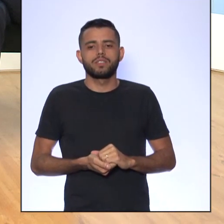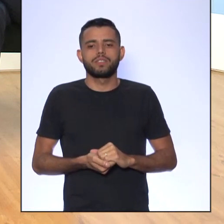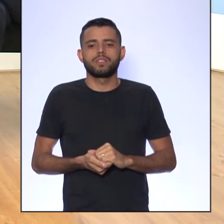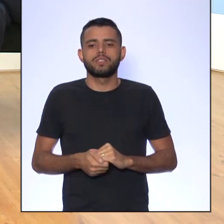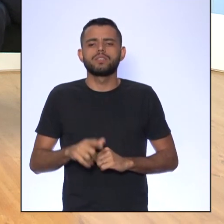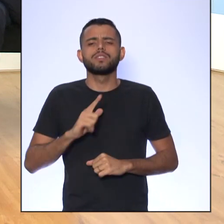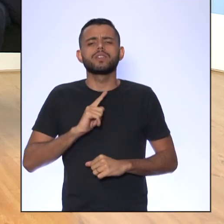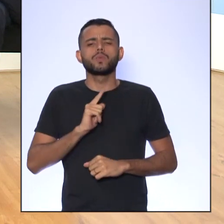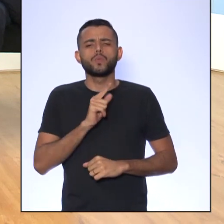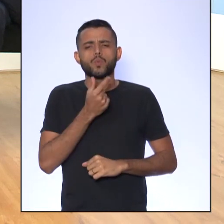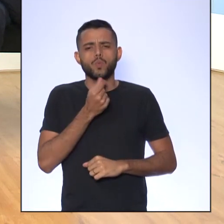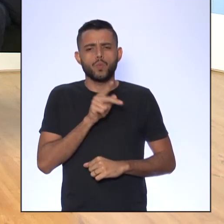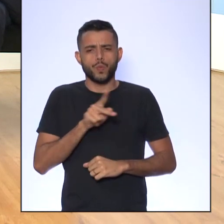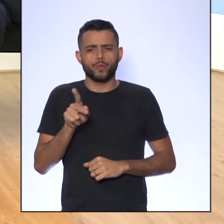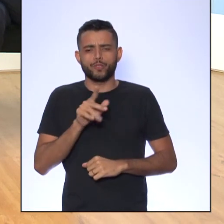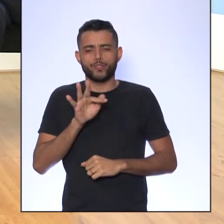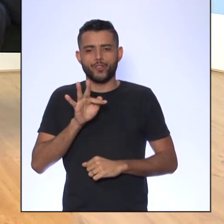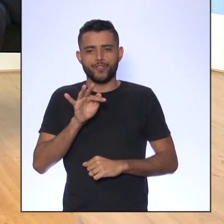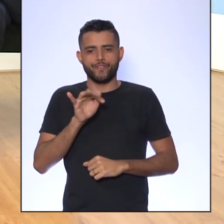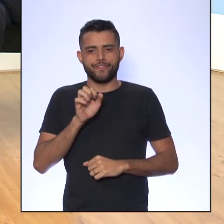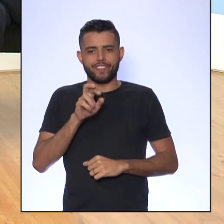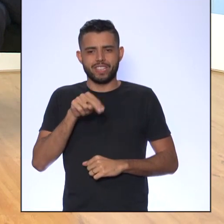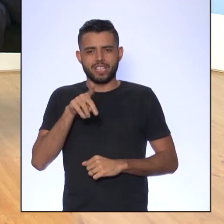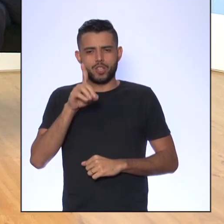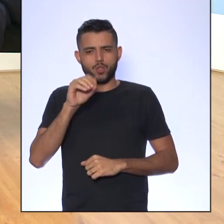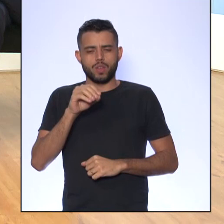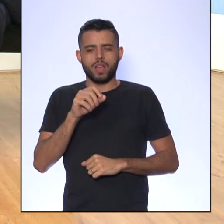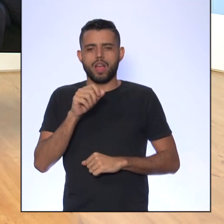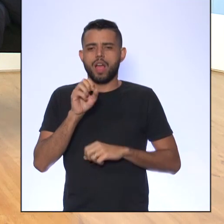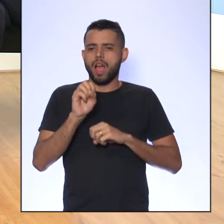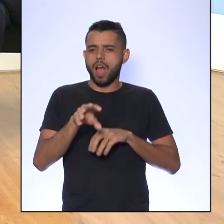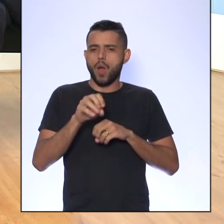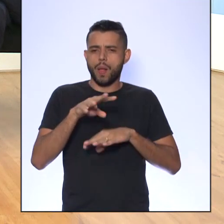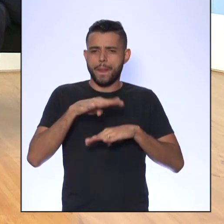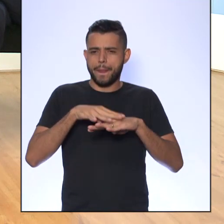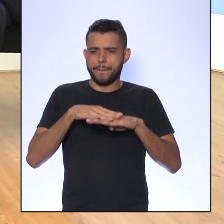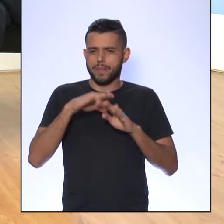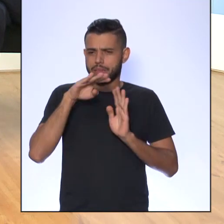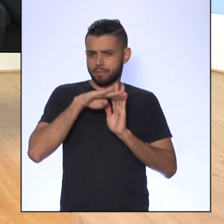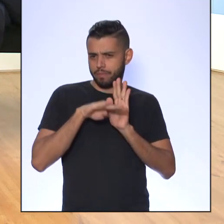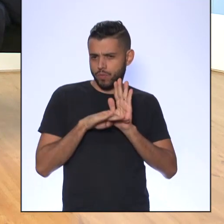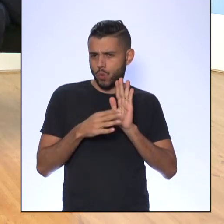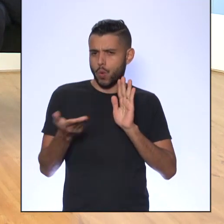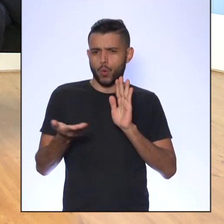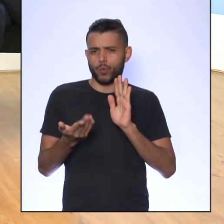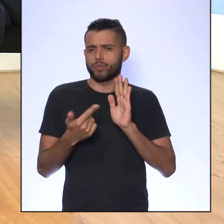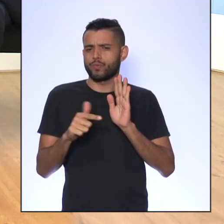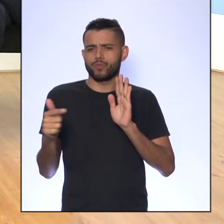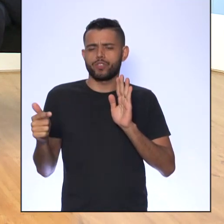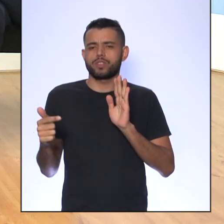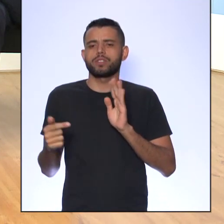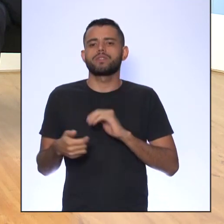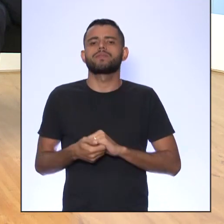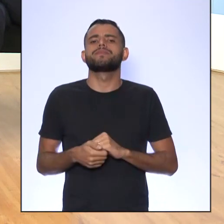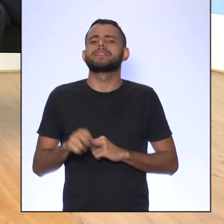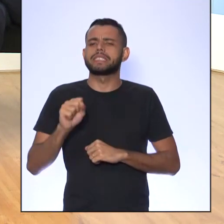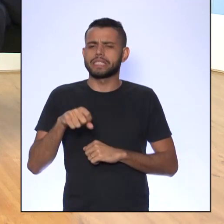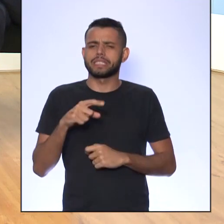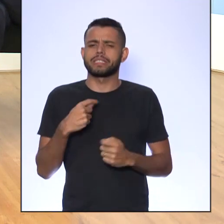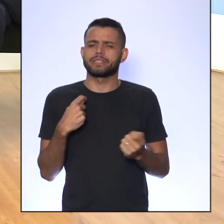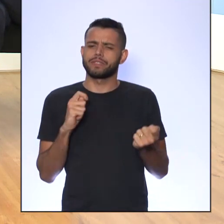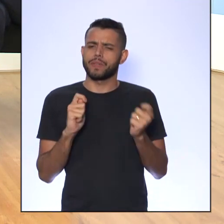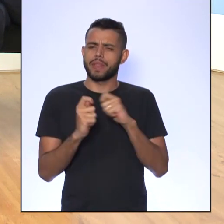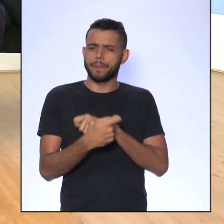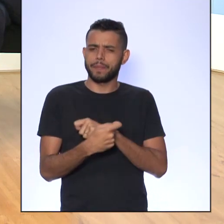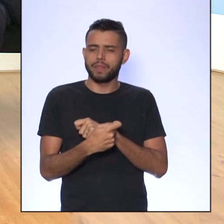professor Fernando, chamando a atenção. Não tinha aula de matemática hoje na programação, secretário. Realmente a gente fez uma adaptação, a gente entendeu